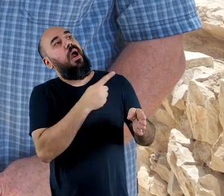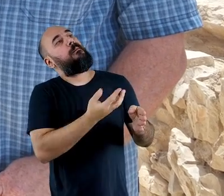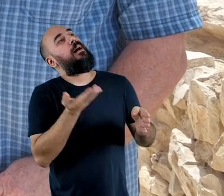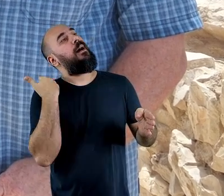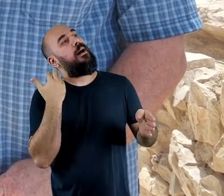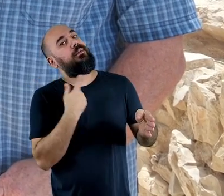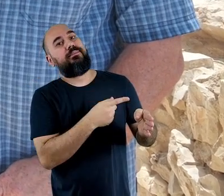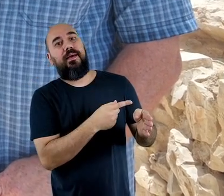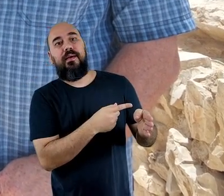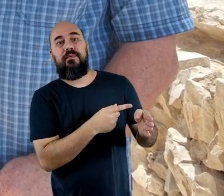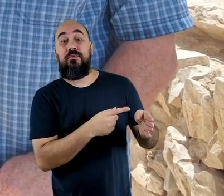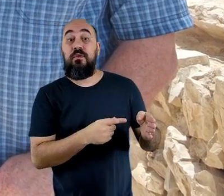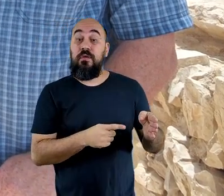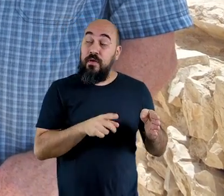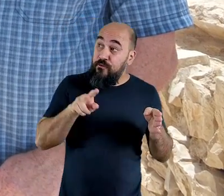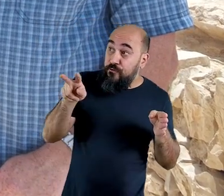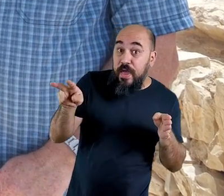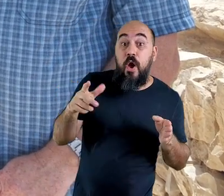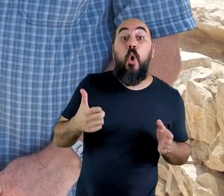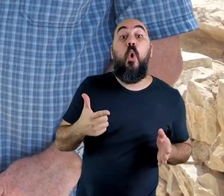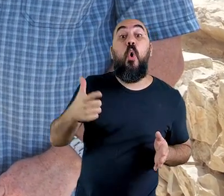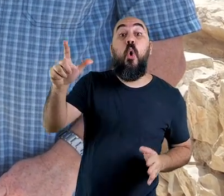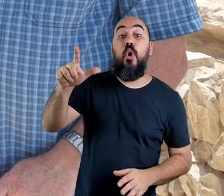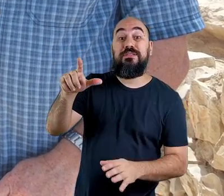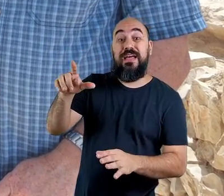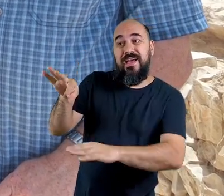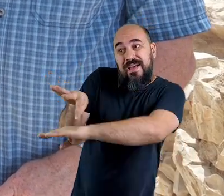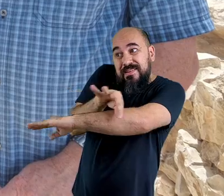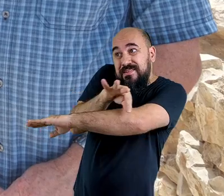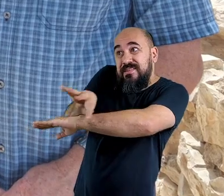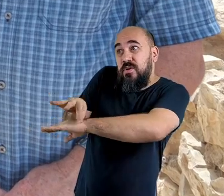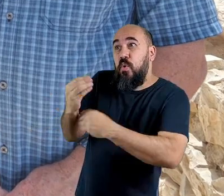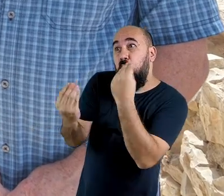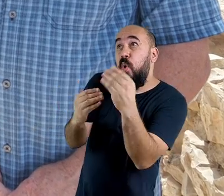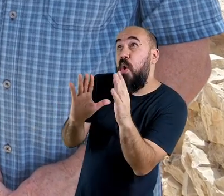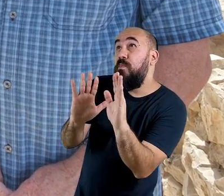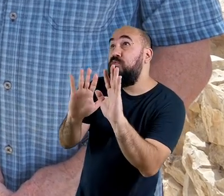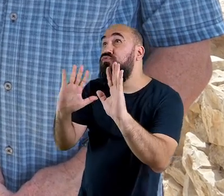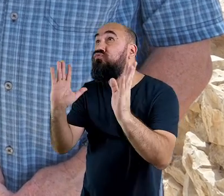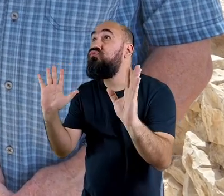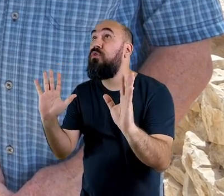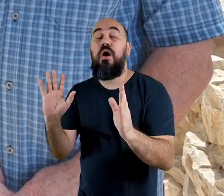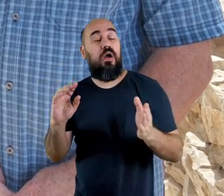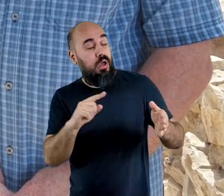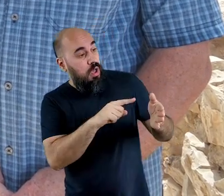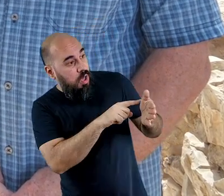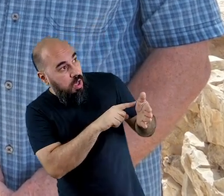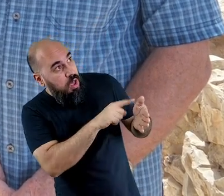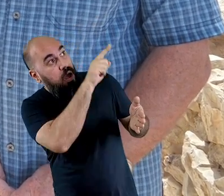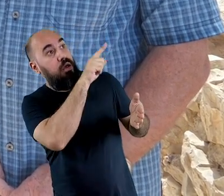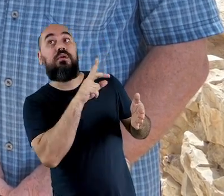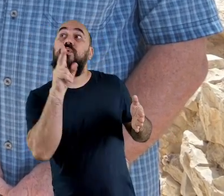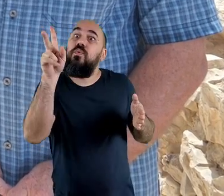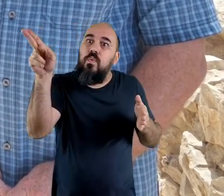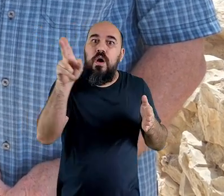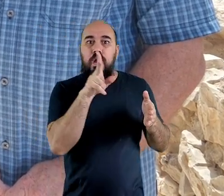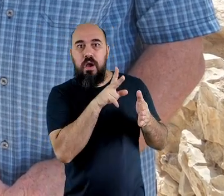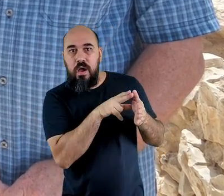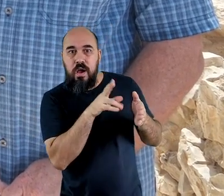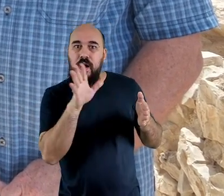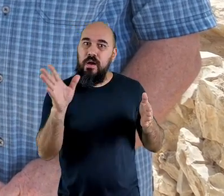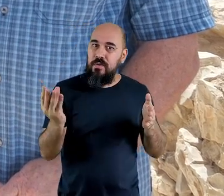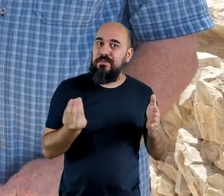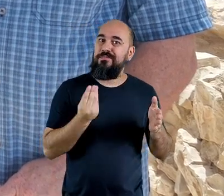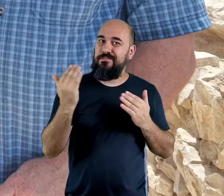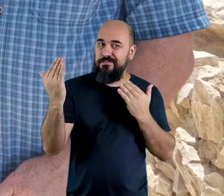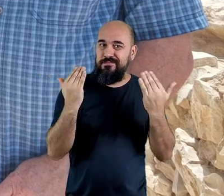Então, todas essas informações são cruzadas para chegar a uma hipótese razoável do que havia aqui. Porém, ainda continuo ansioso, ou pelo menos